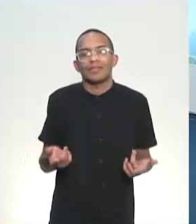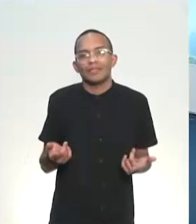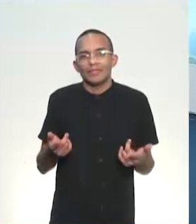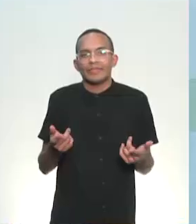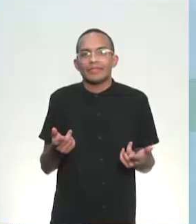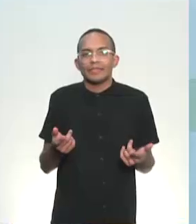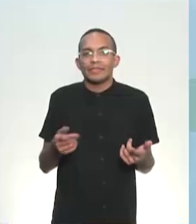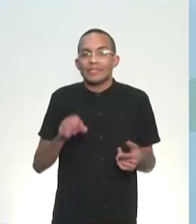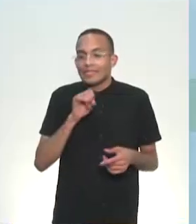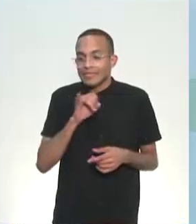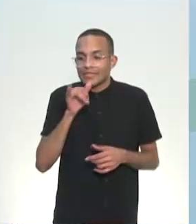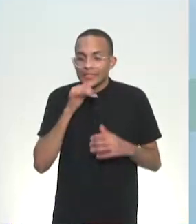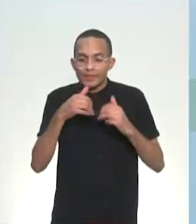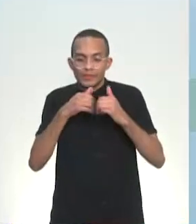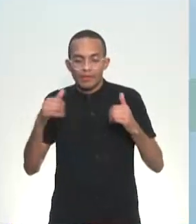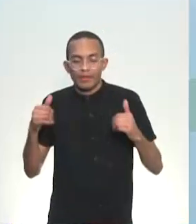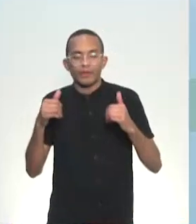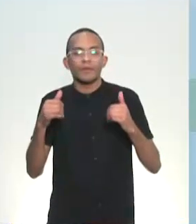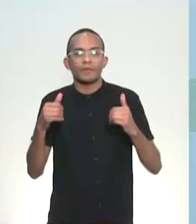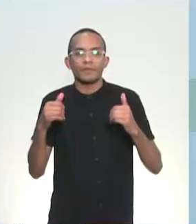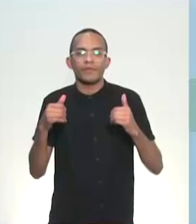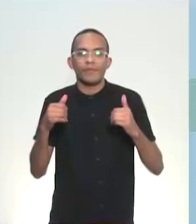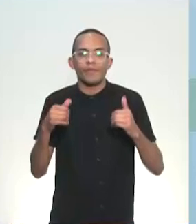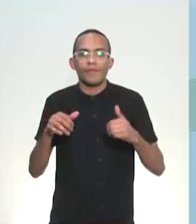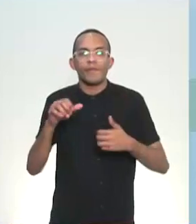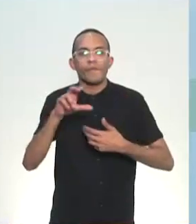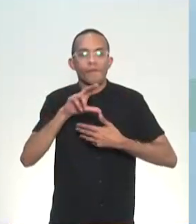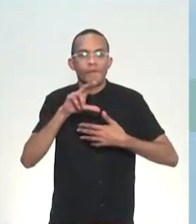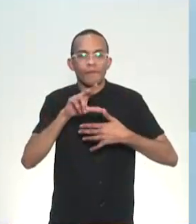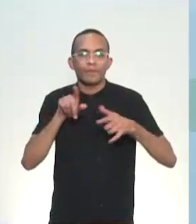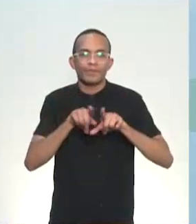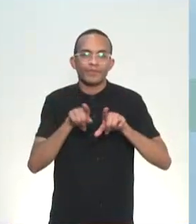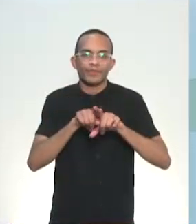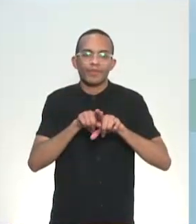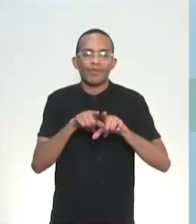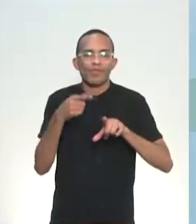Então, se separou-se, né, a América Latina com a